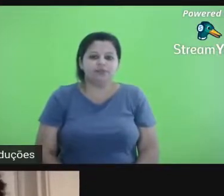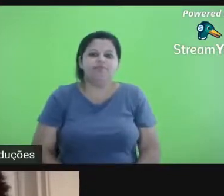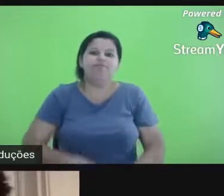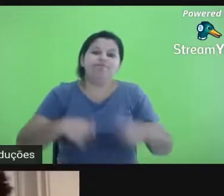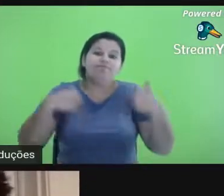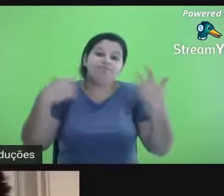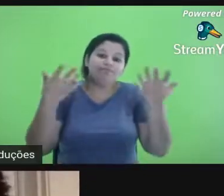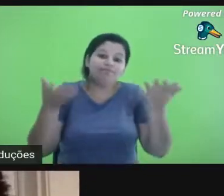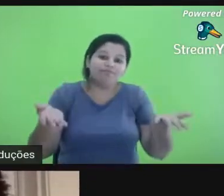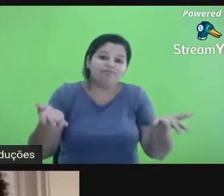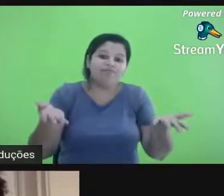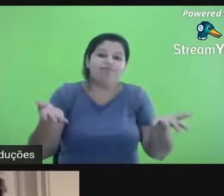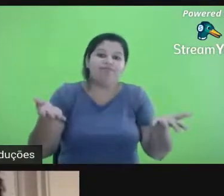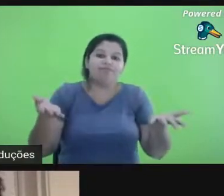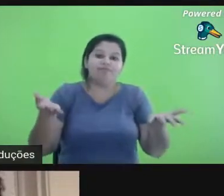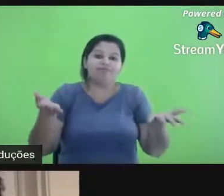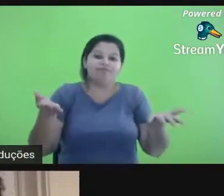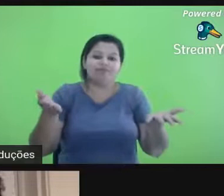Opa!